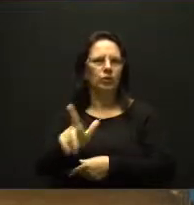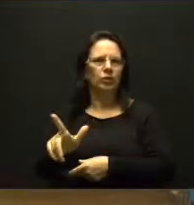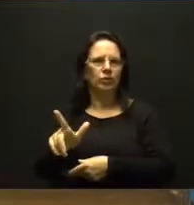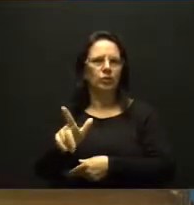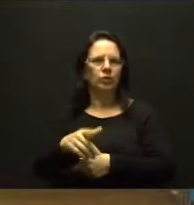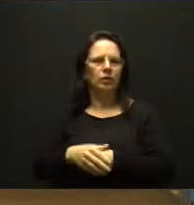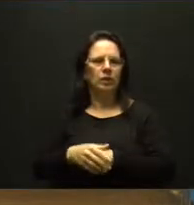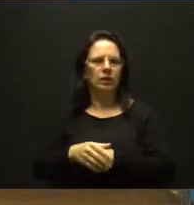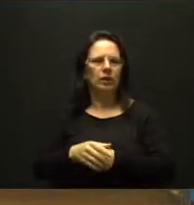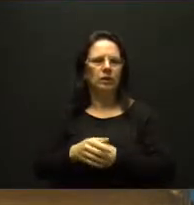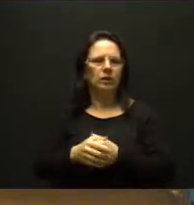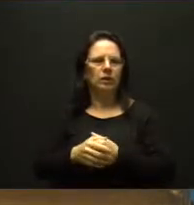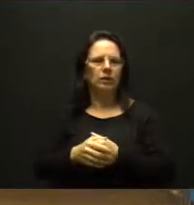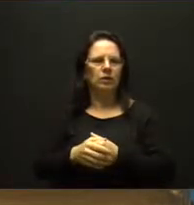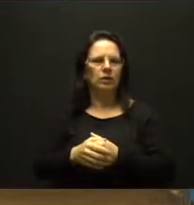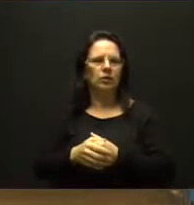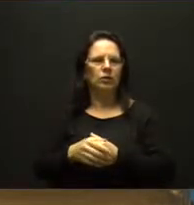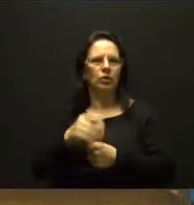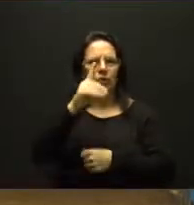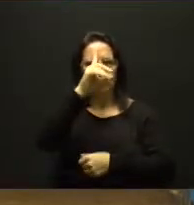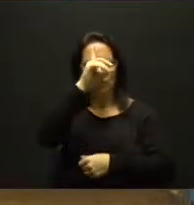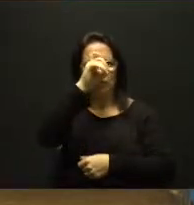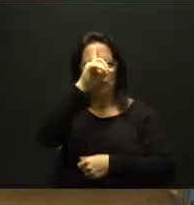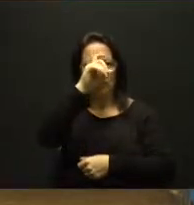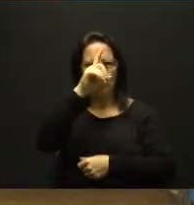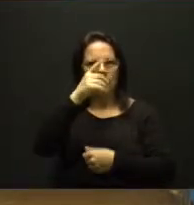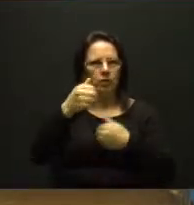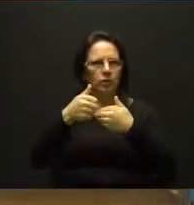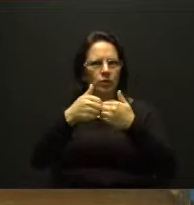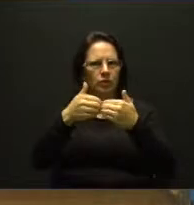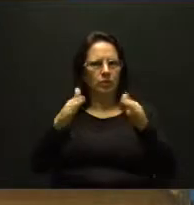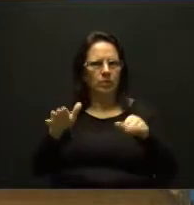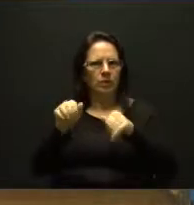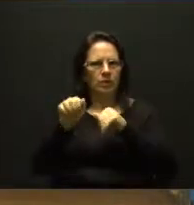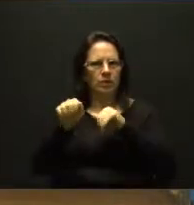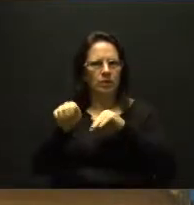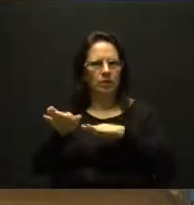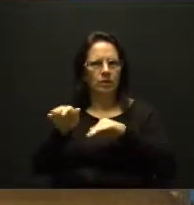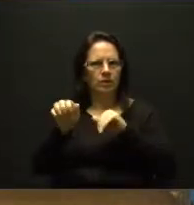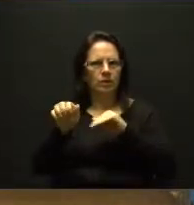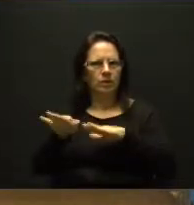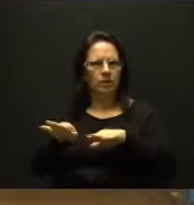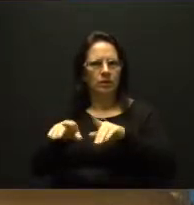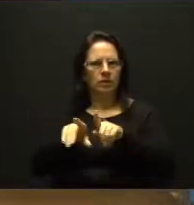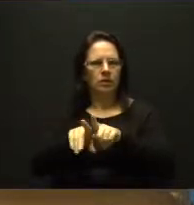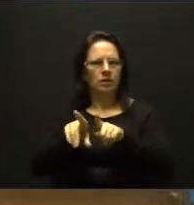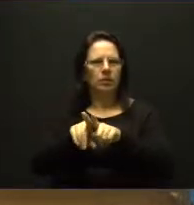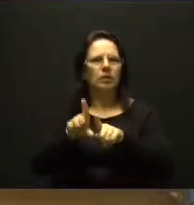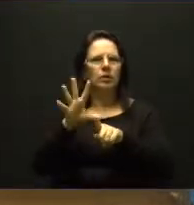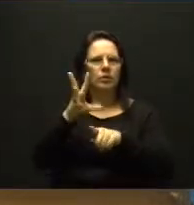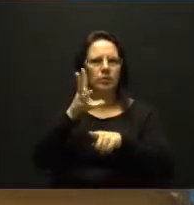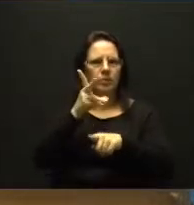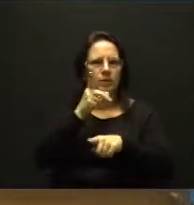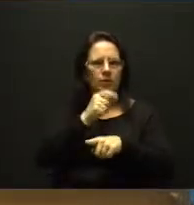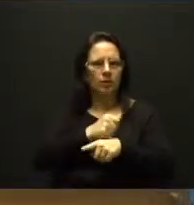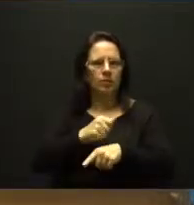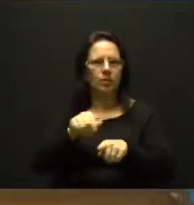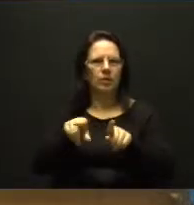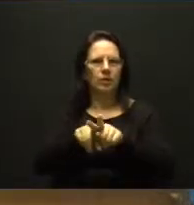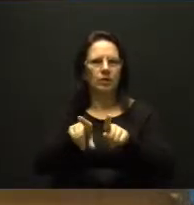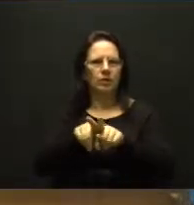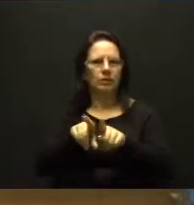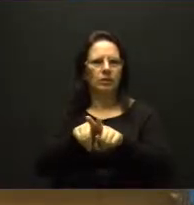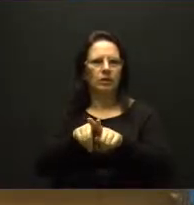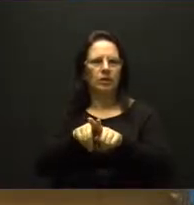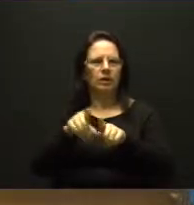certame impugnado eo nosso hospital não seria reaberto em setembro no egito tem mais um atraso da abertura porque aí